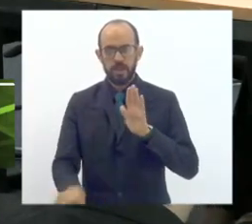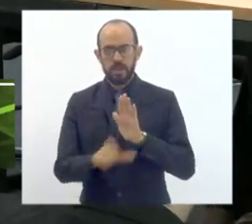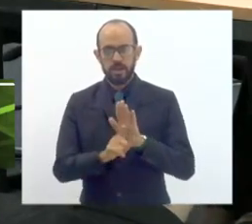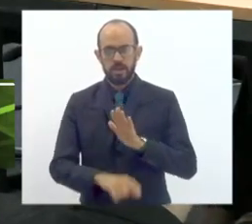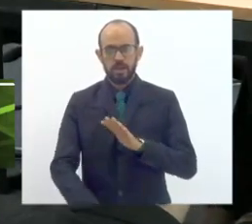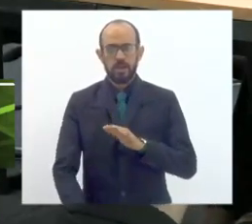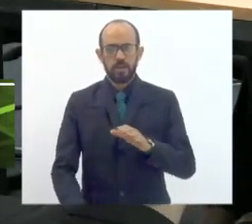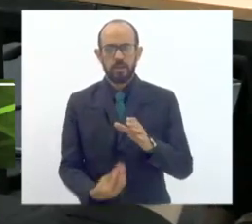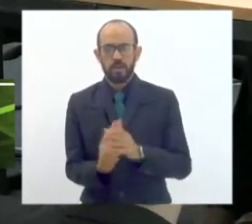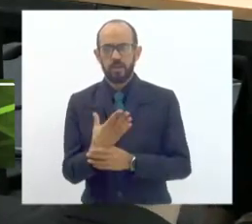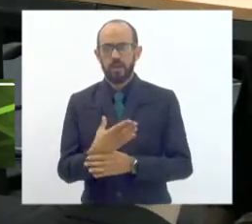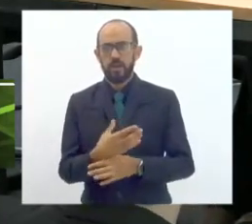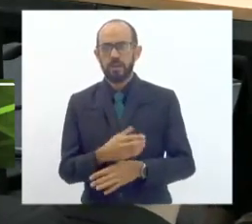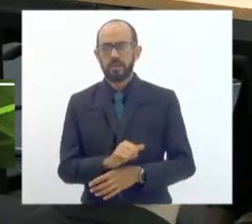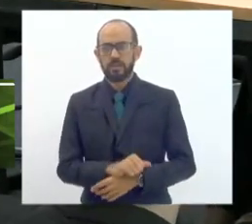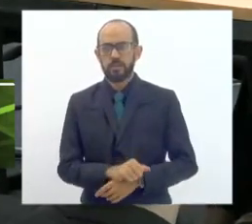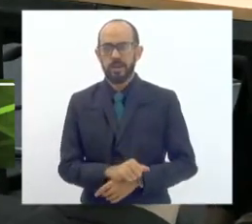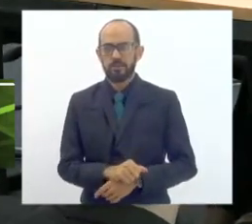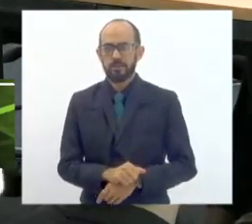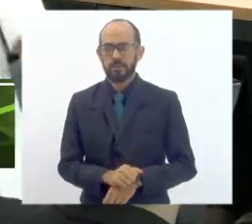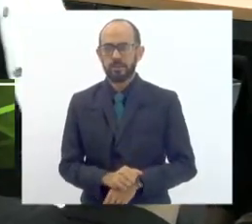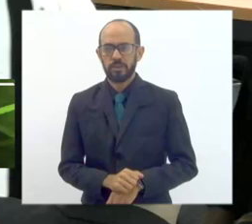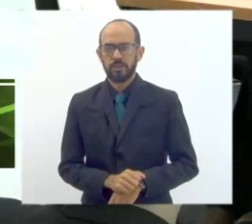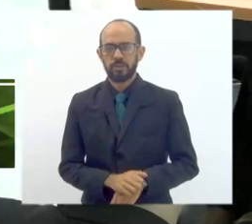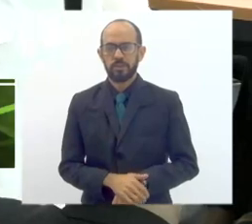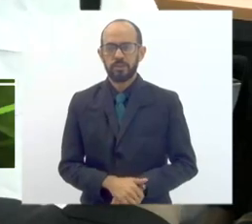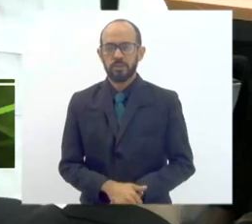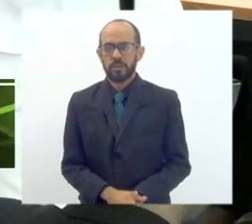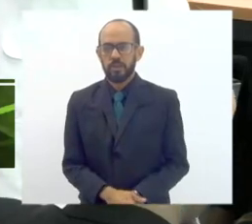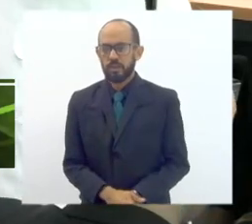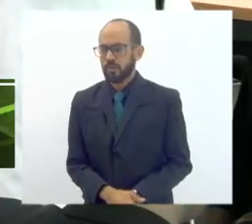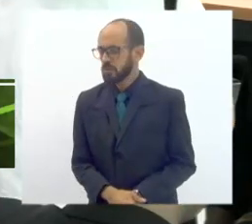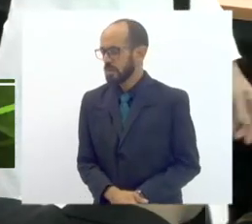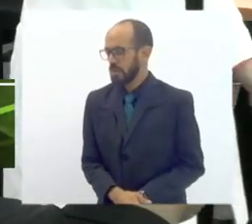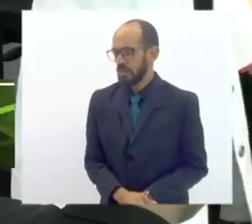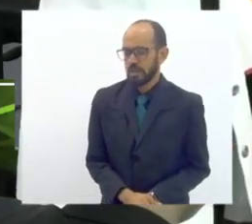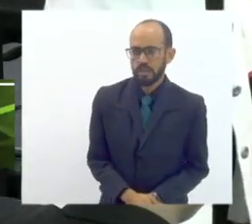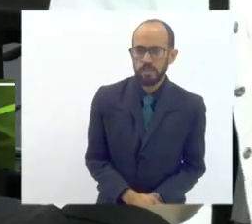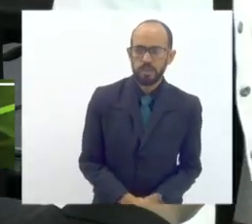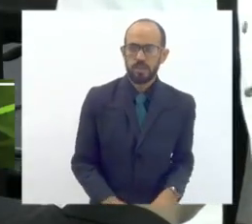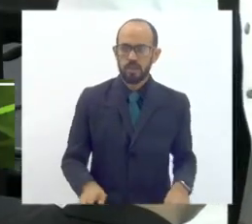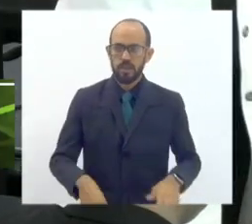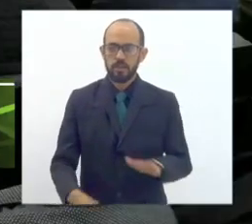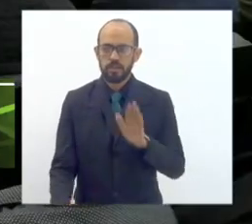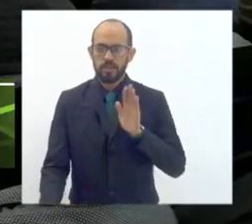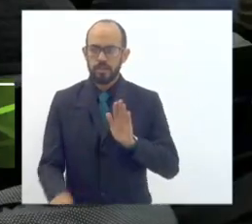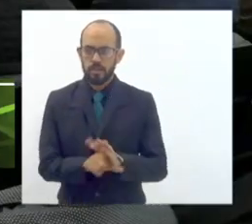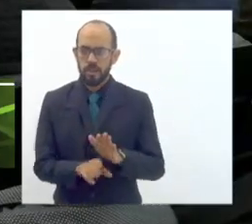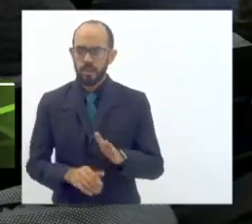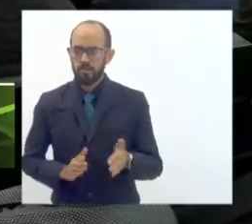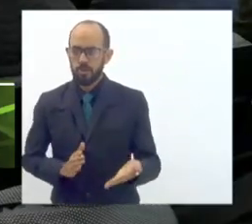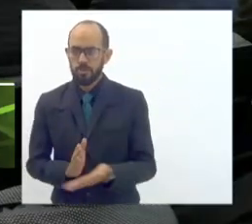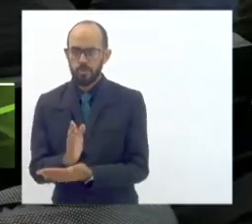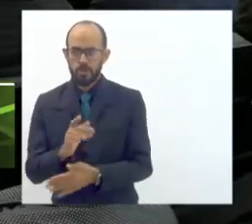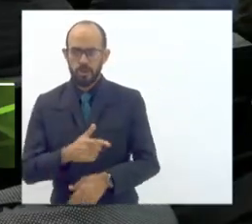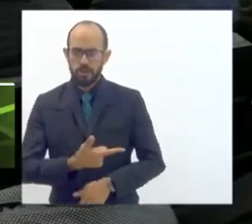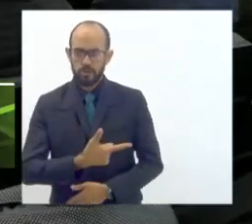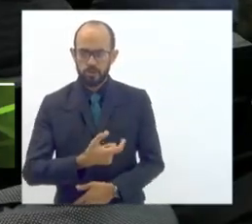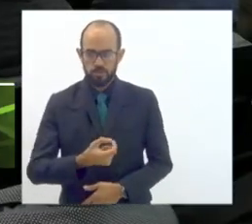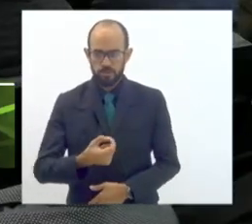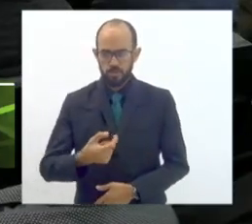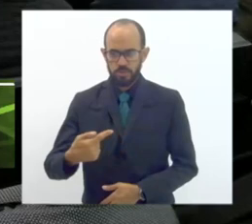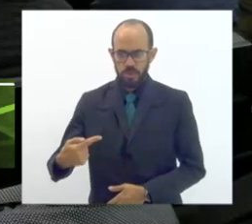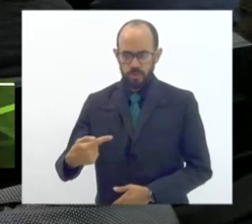que criou os consórcios públicos. Pode ir. Essa lei foi regulamentada em 2007.